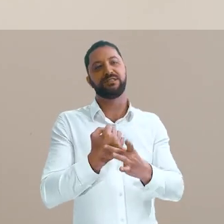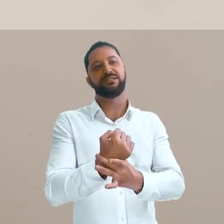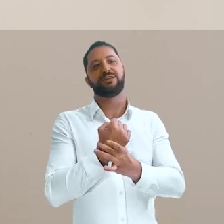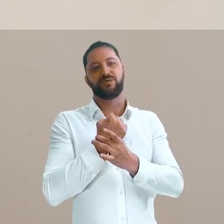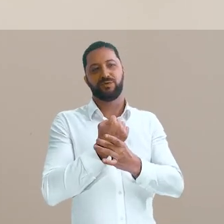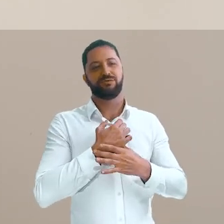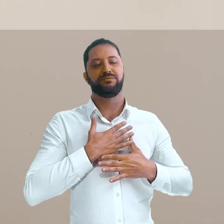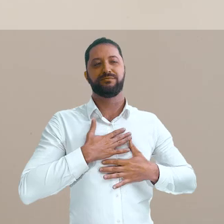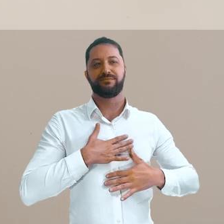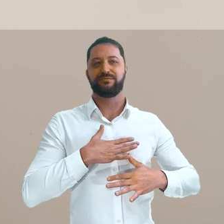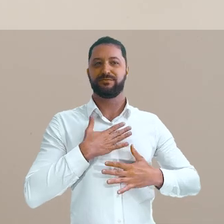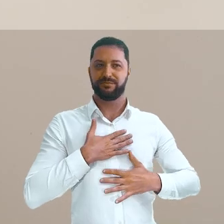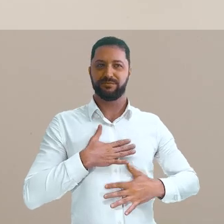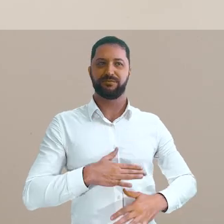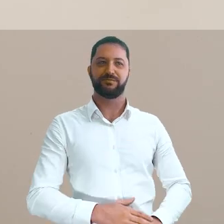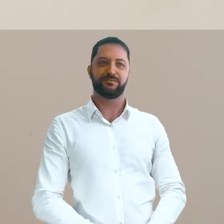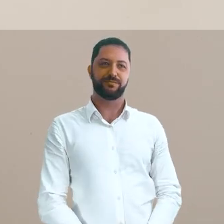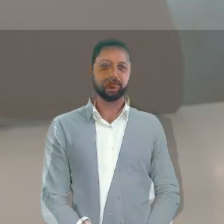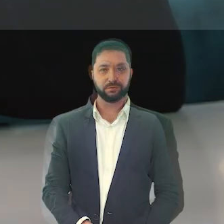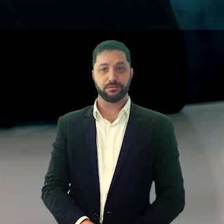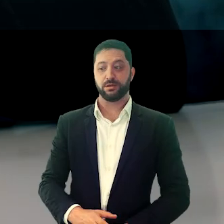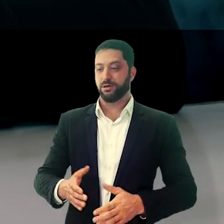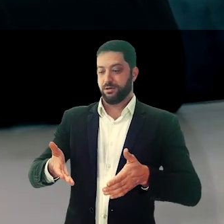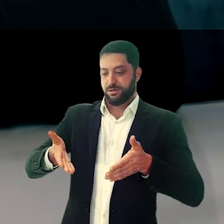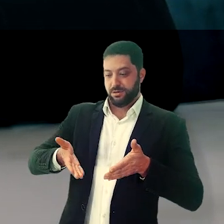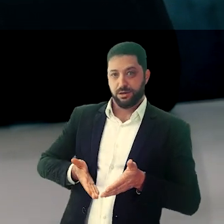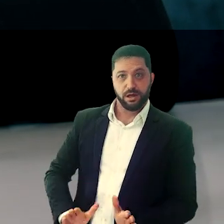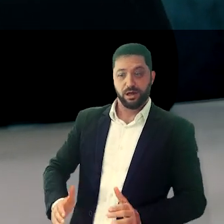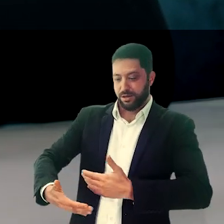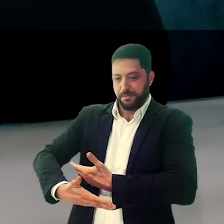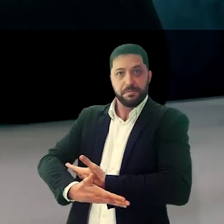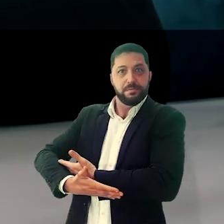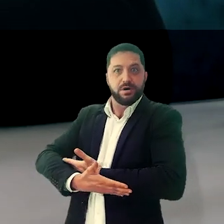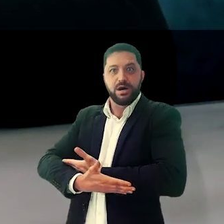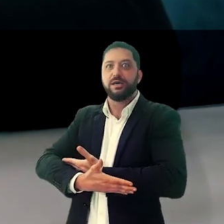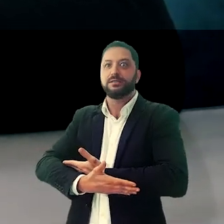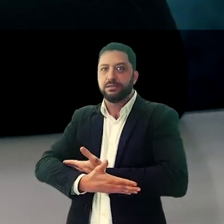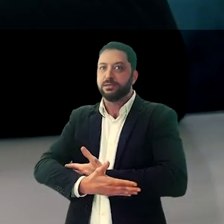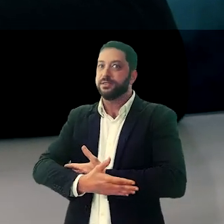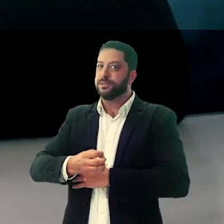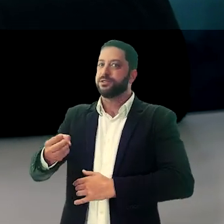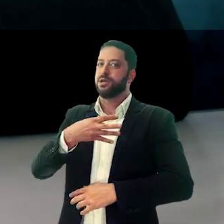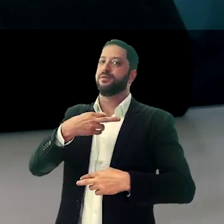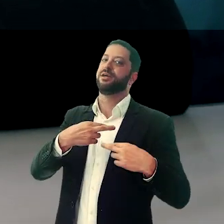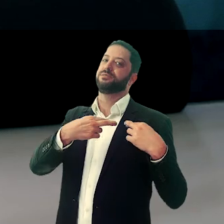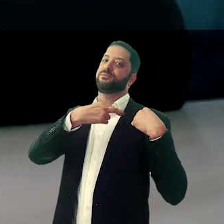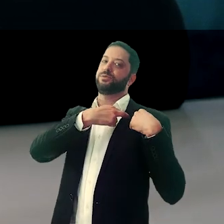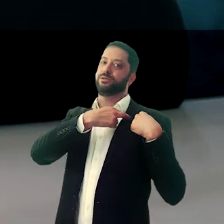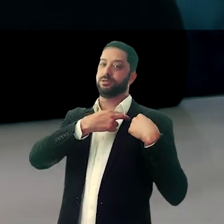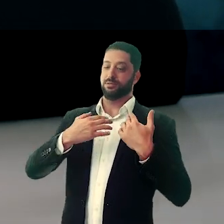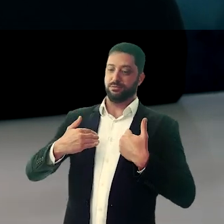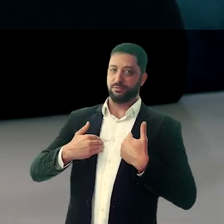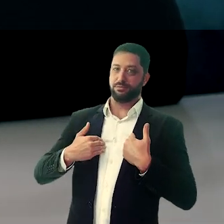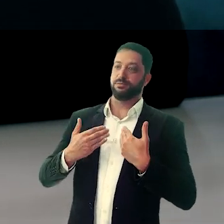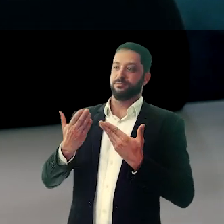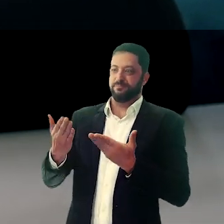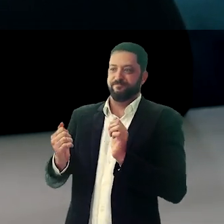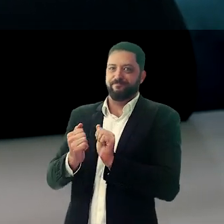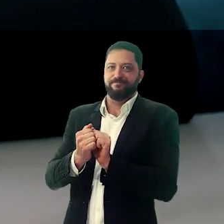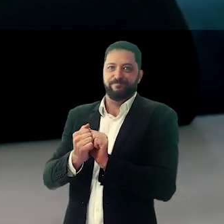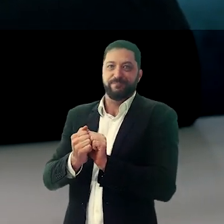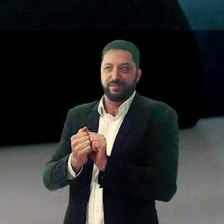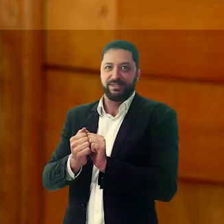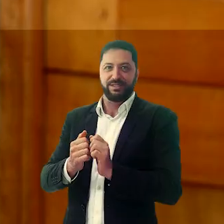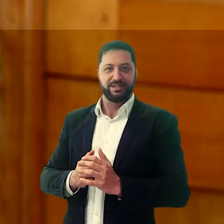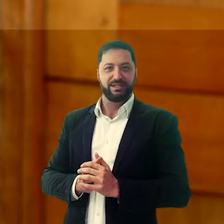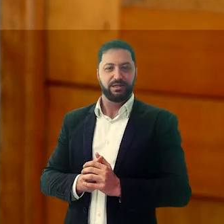que ele consegue levar isso com mais serenidade. A chegada do bebê traz novas responsabilidades para você e sua